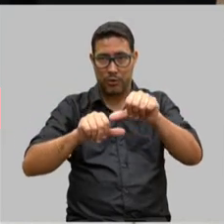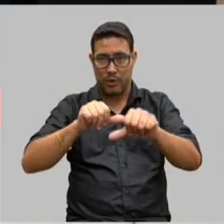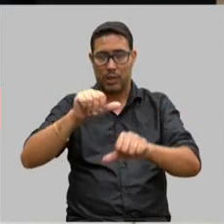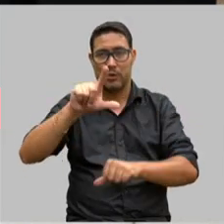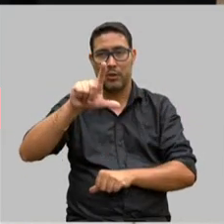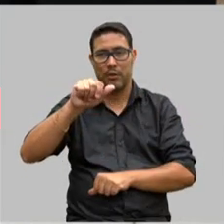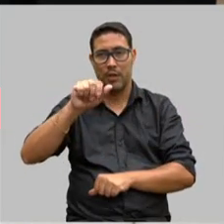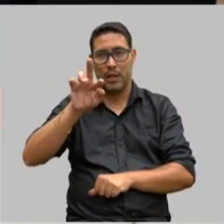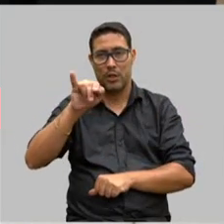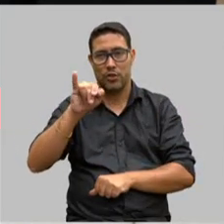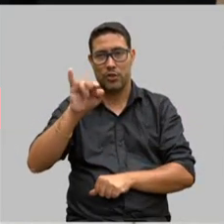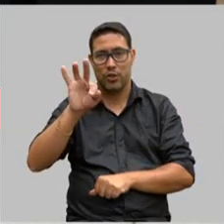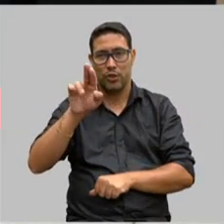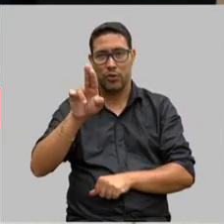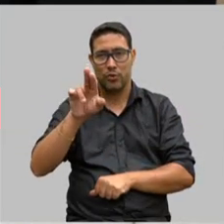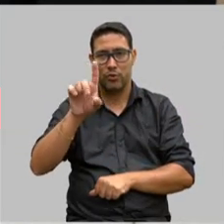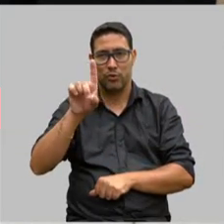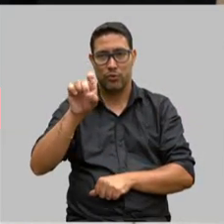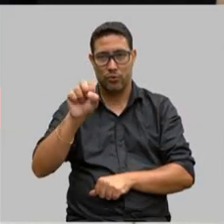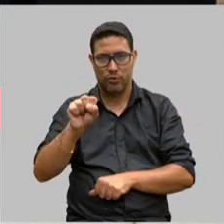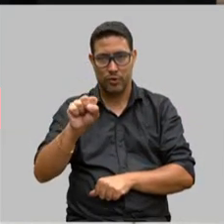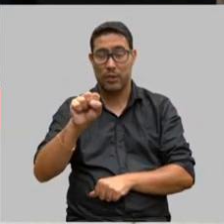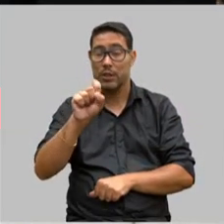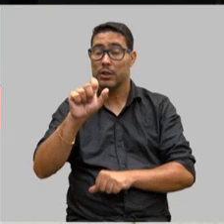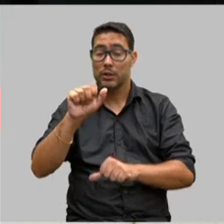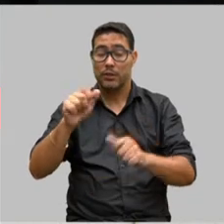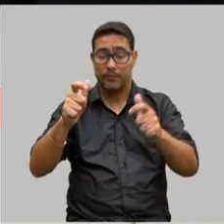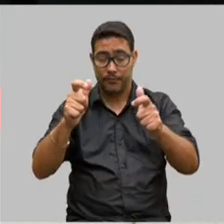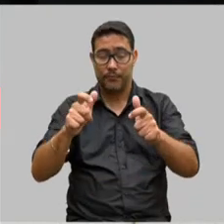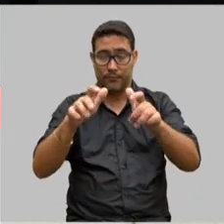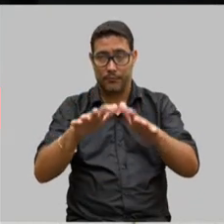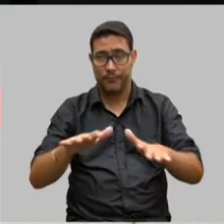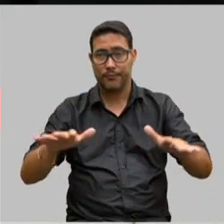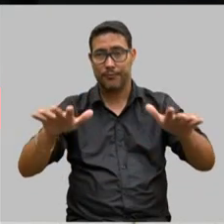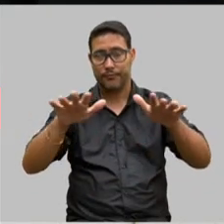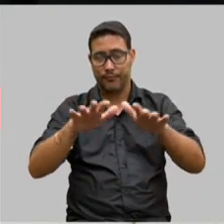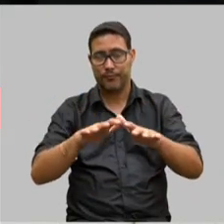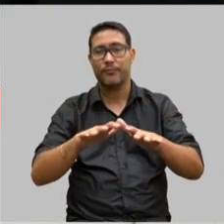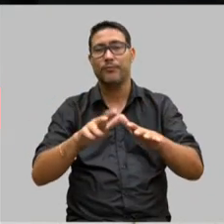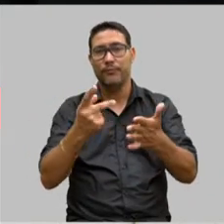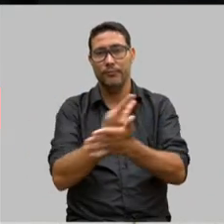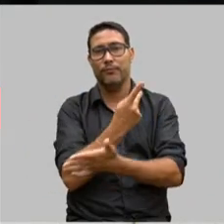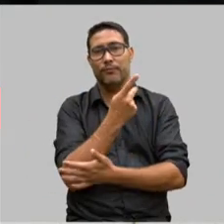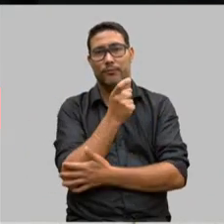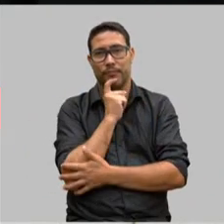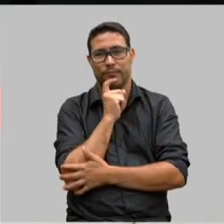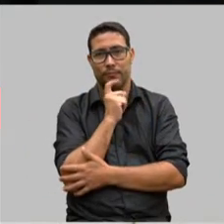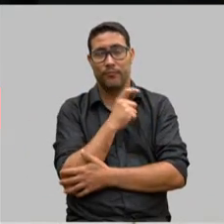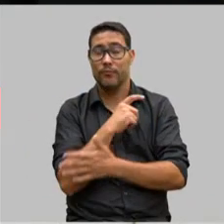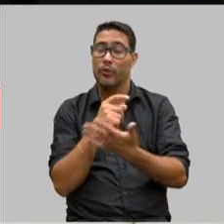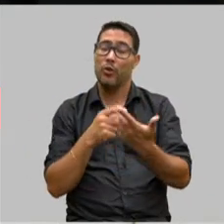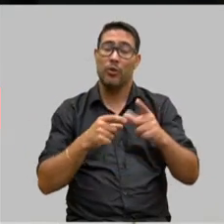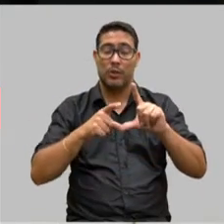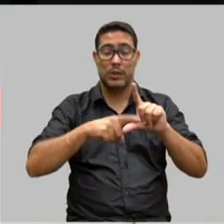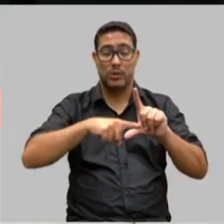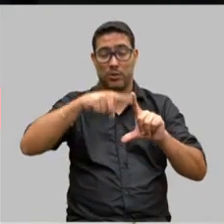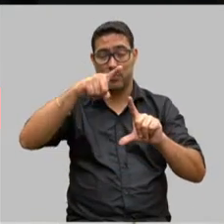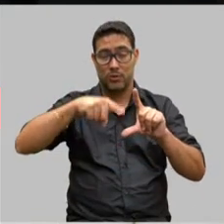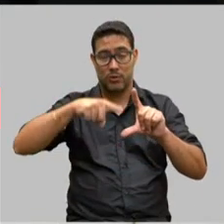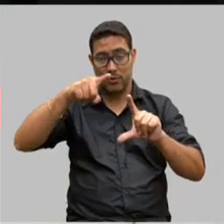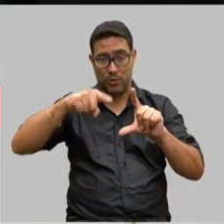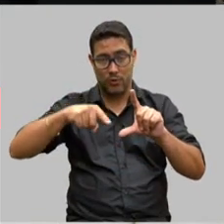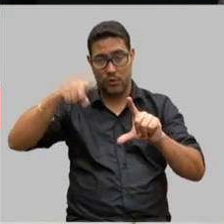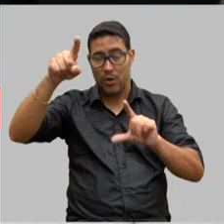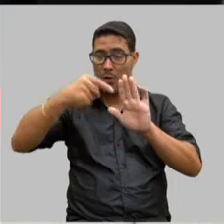país e tornando essas regiões frias. O gráfico que eu mostro, ele não é a temperatura em si